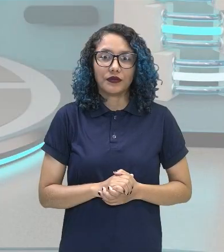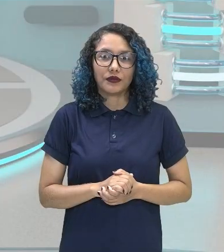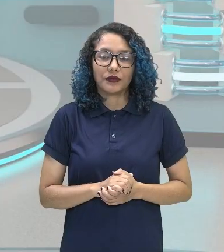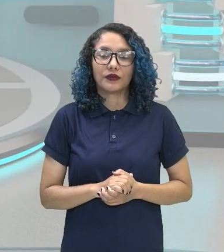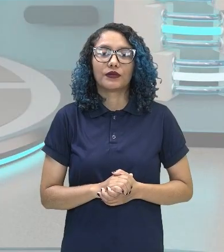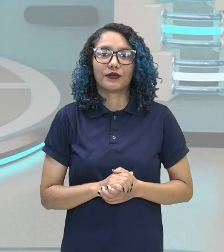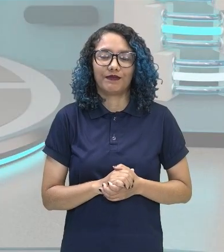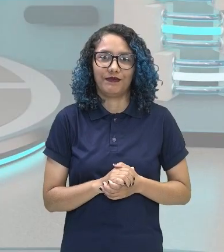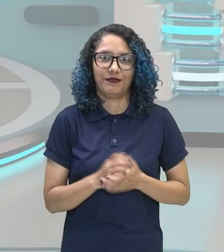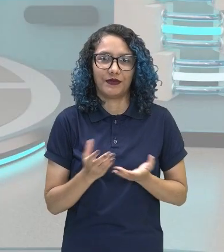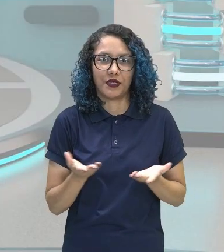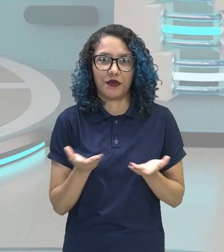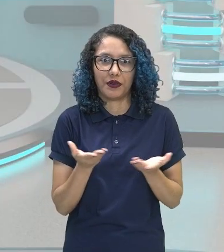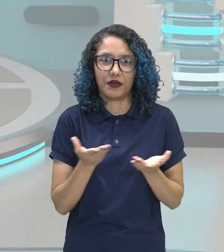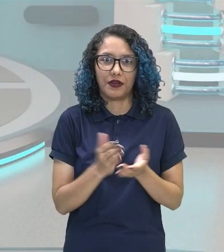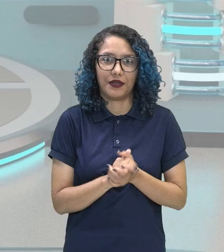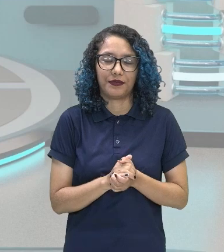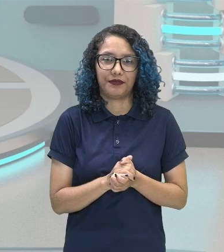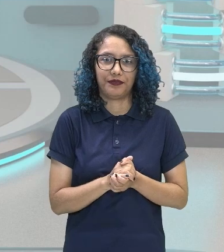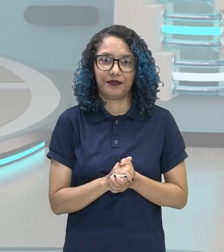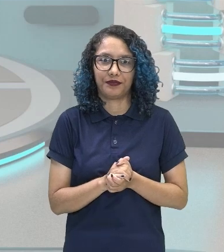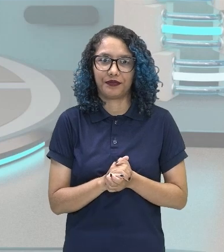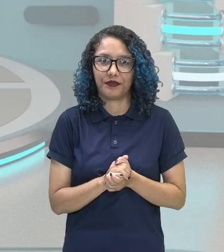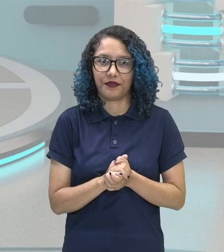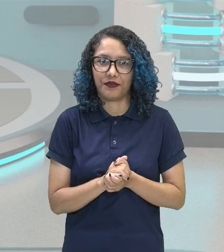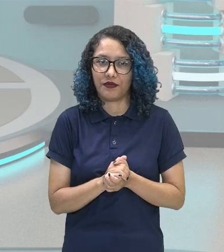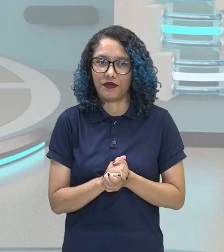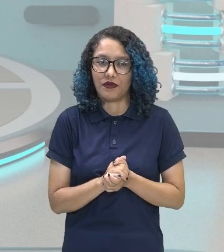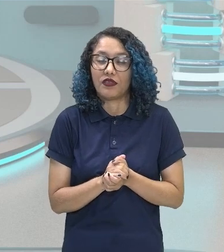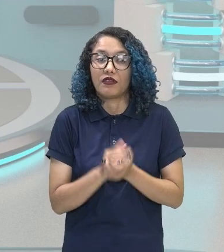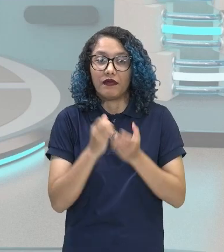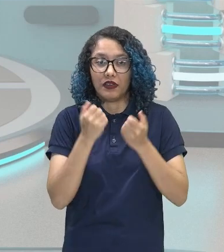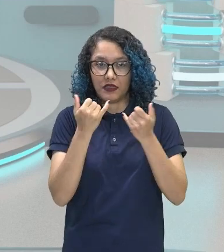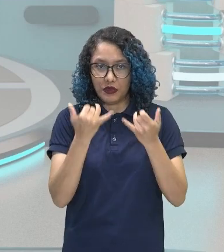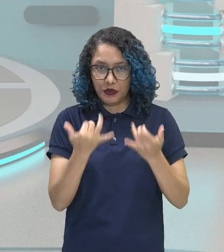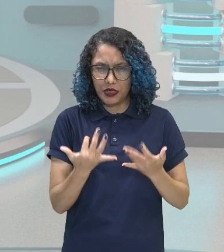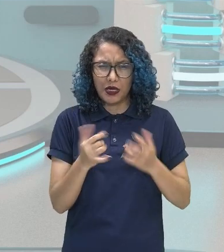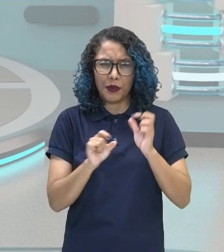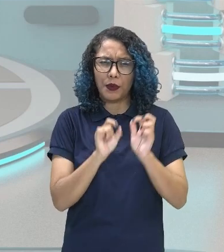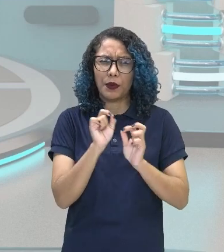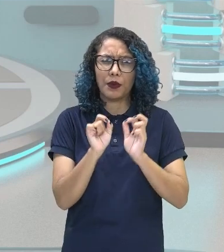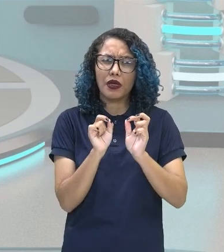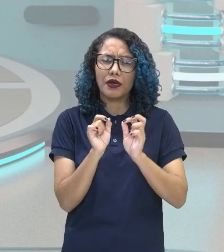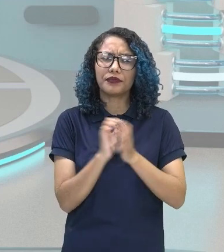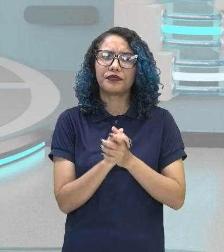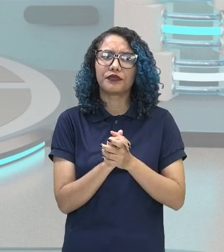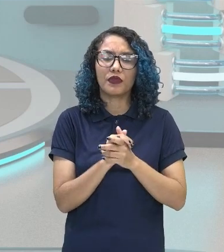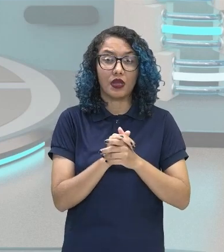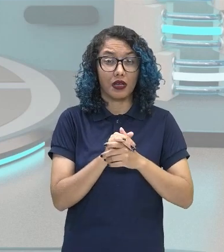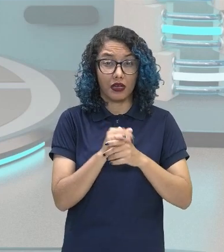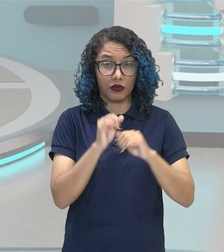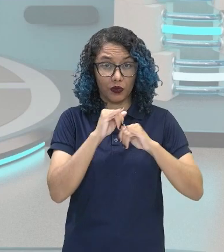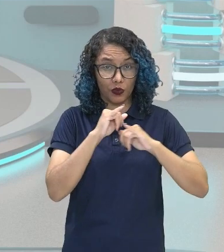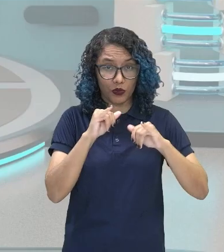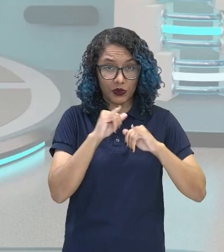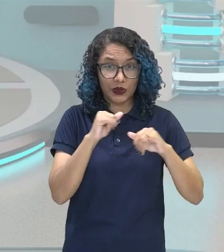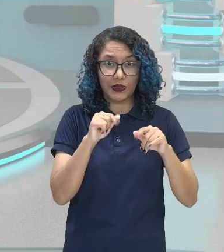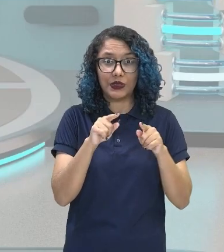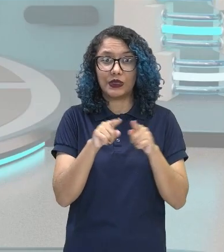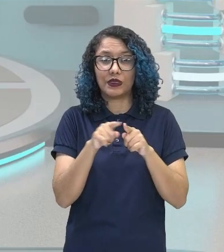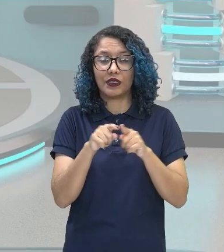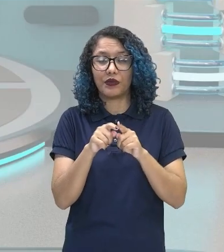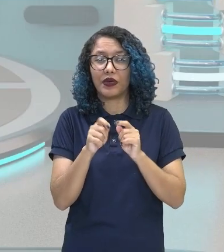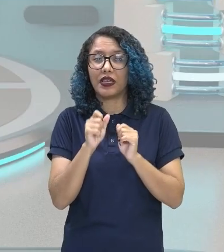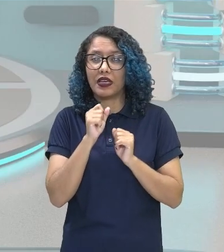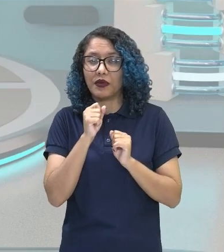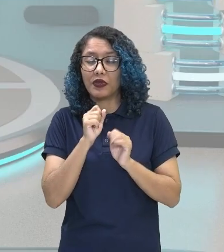Então, vamos falar hoje, né, de notícia, reportagem, mas eu tenho umas perguntinhas